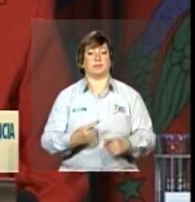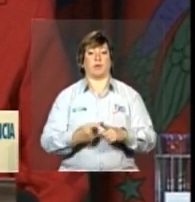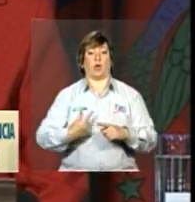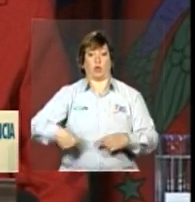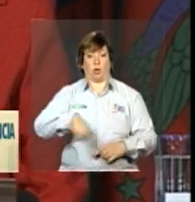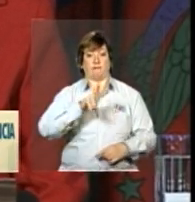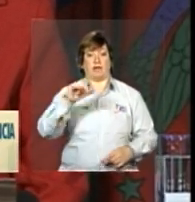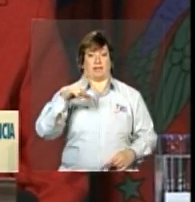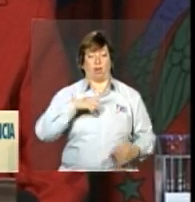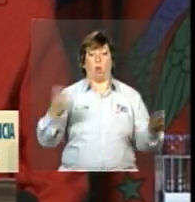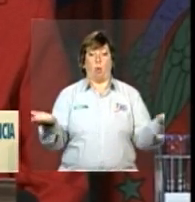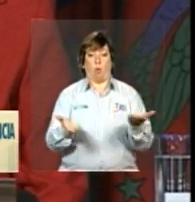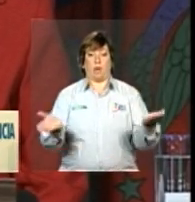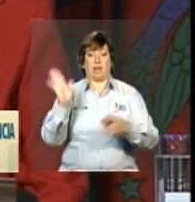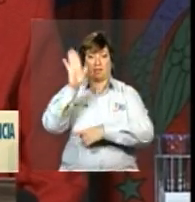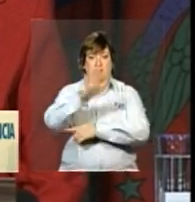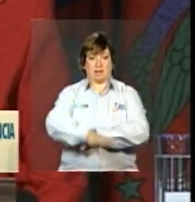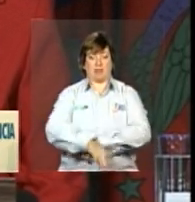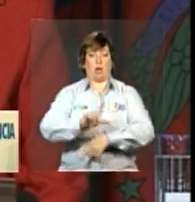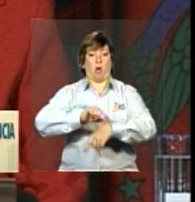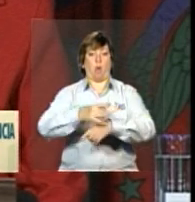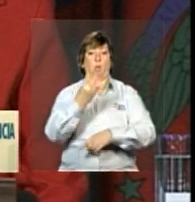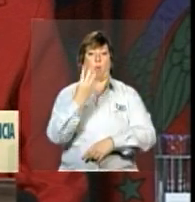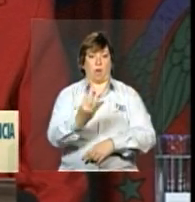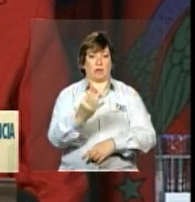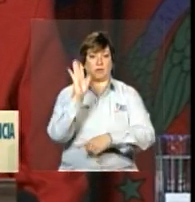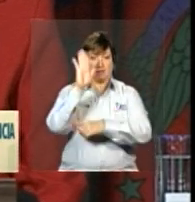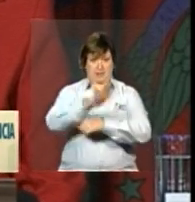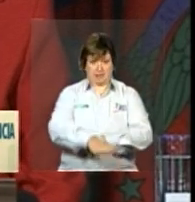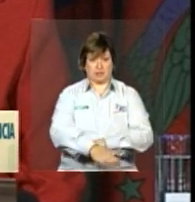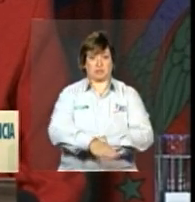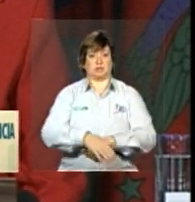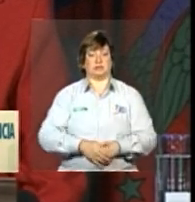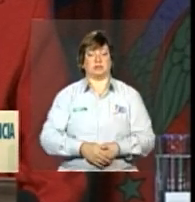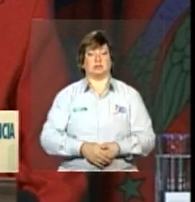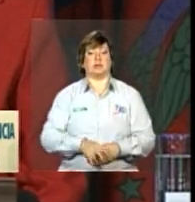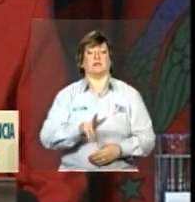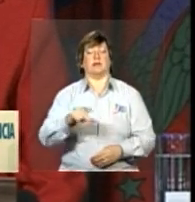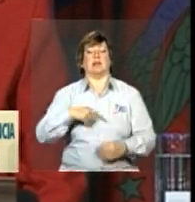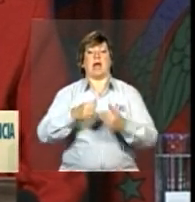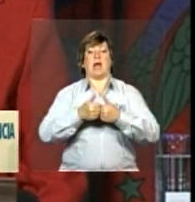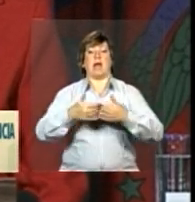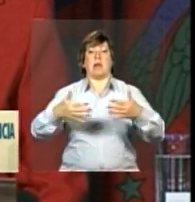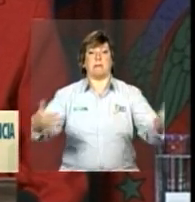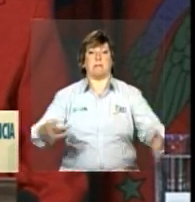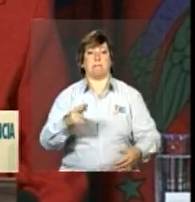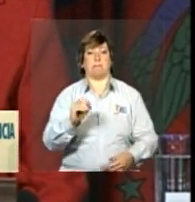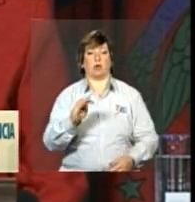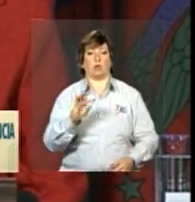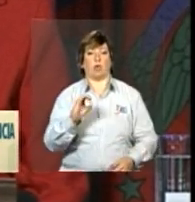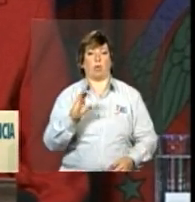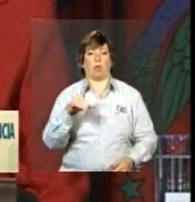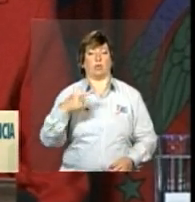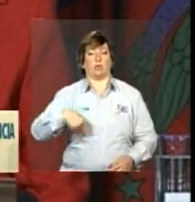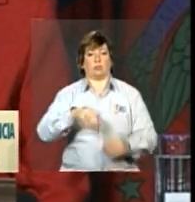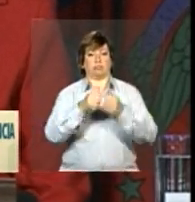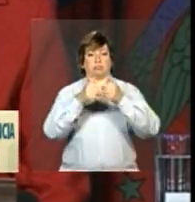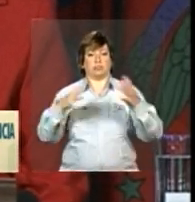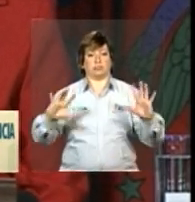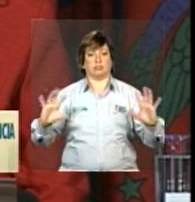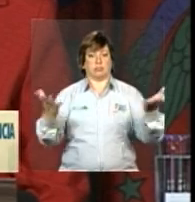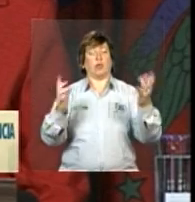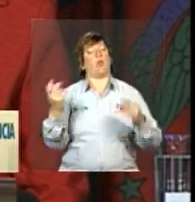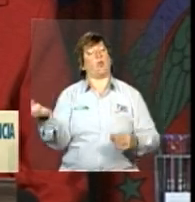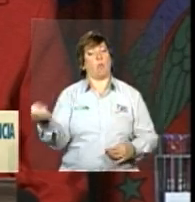Teremos hoje, pela tarde, às 16 horas, quando da abertura protocolar de nosso evento, um